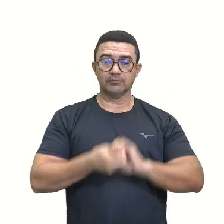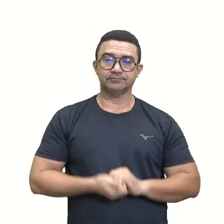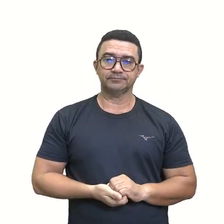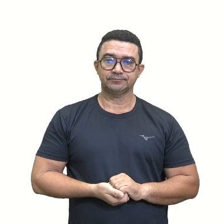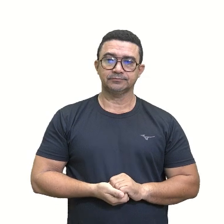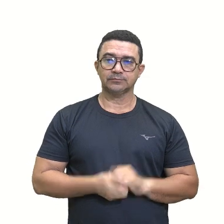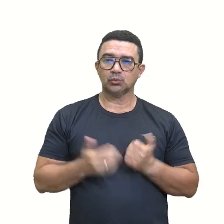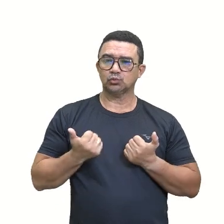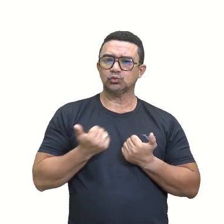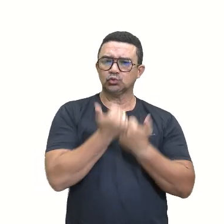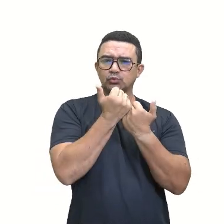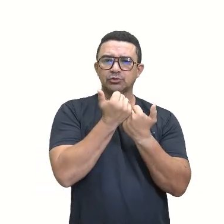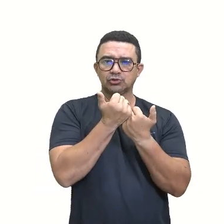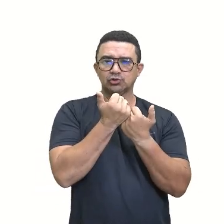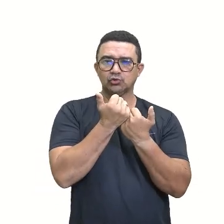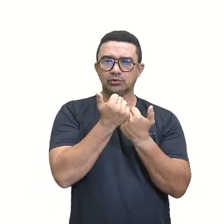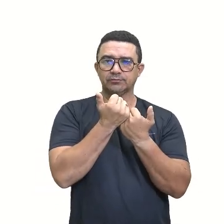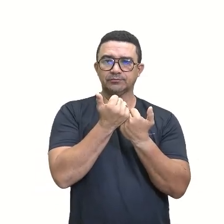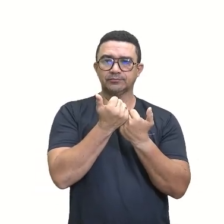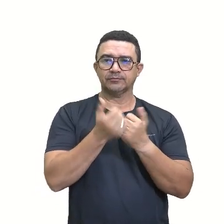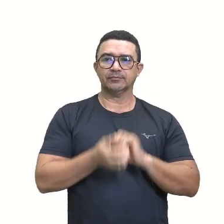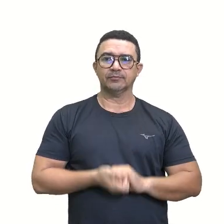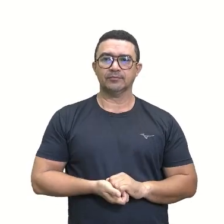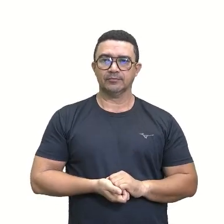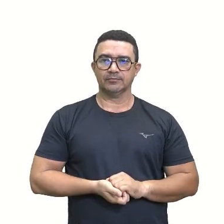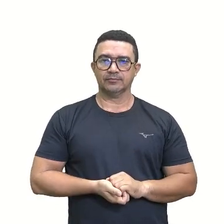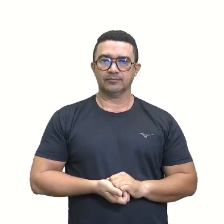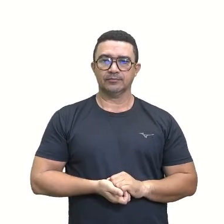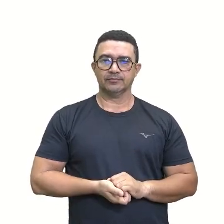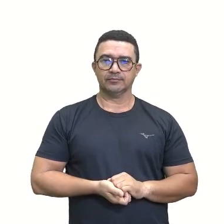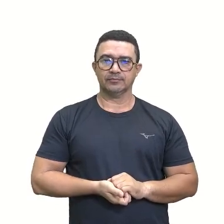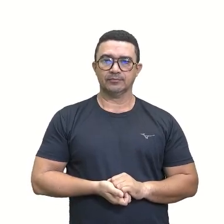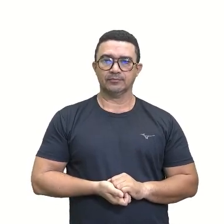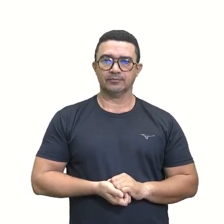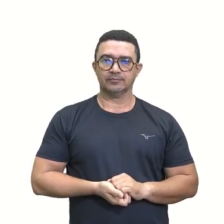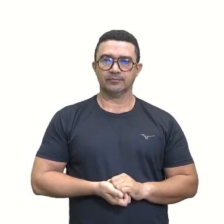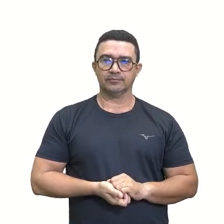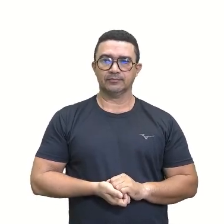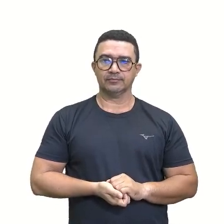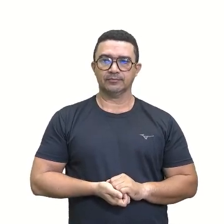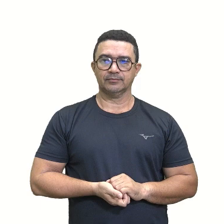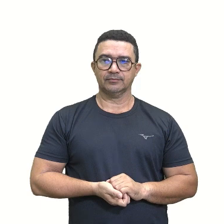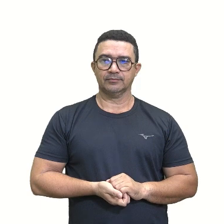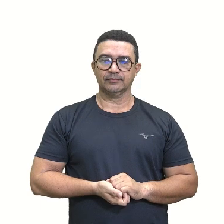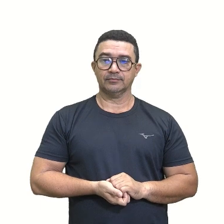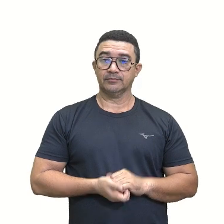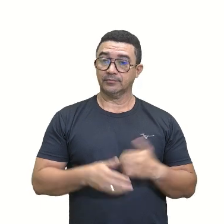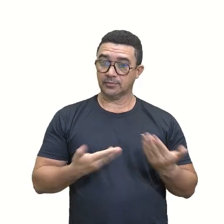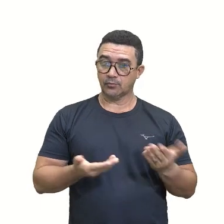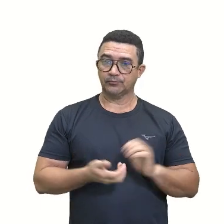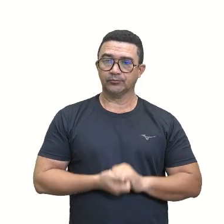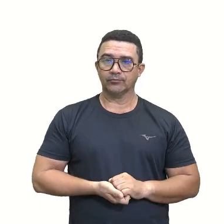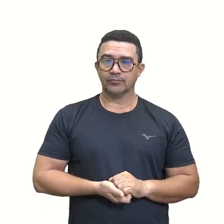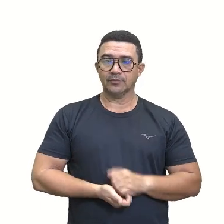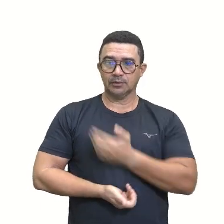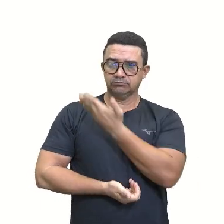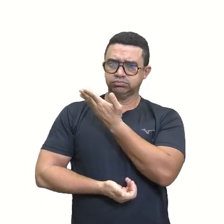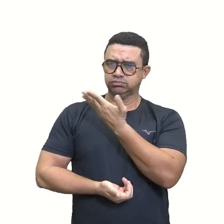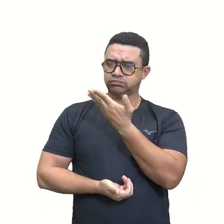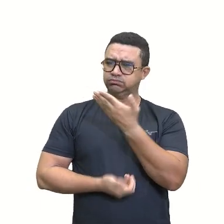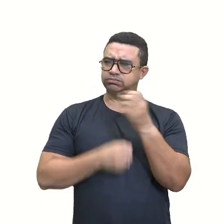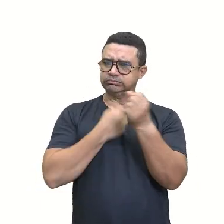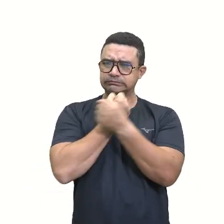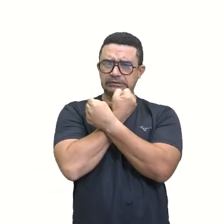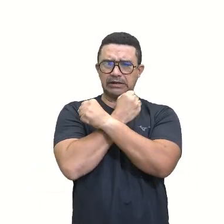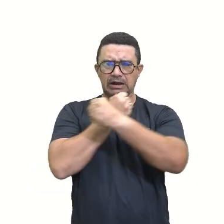vamos substituir ali por 615, ok? Então, pronto, tá aí. Professor,